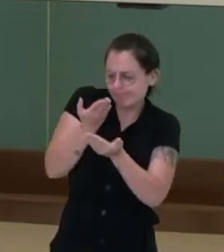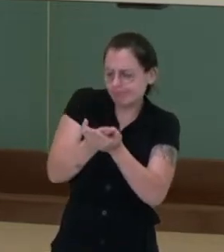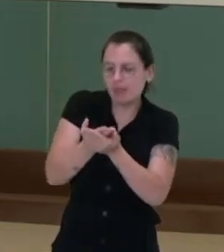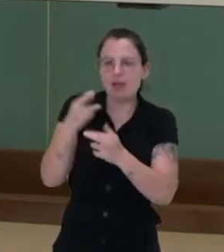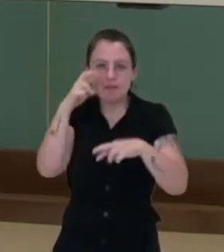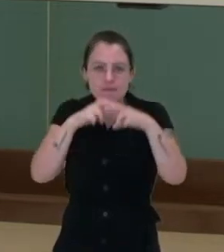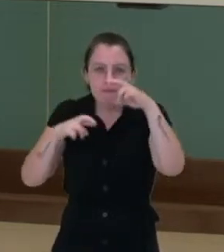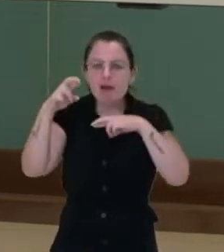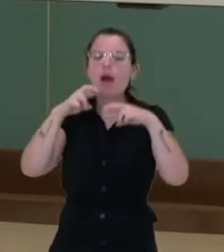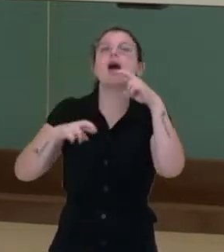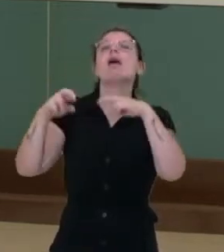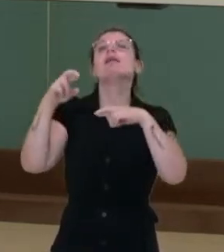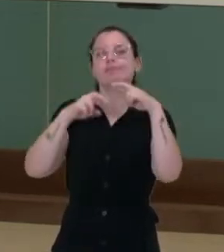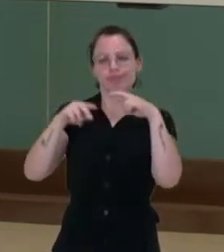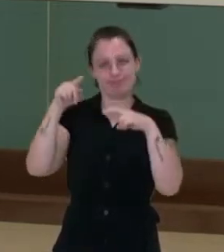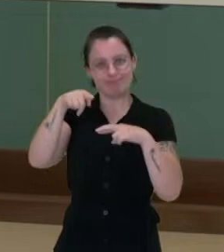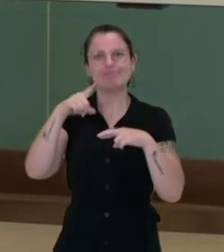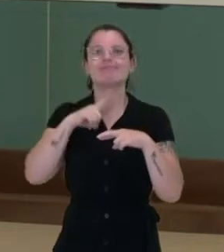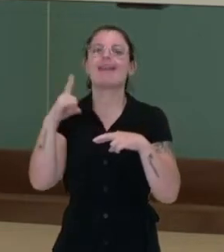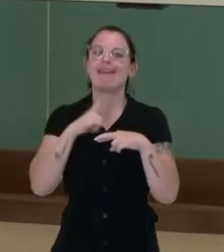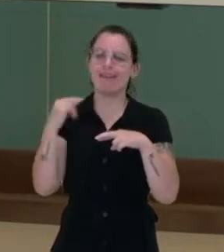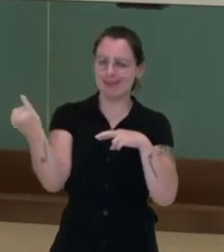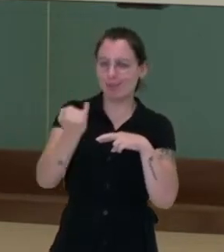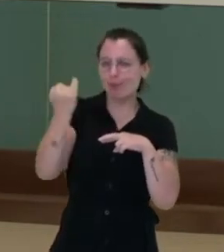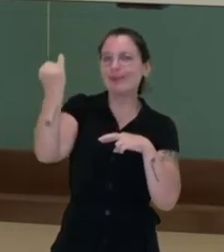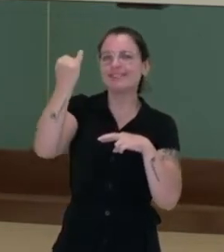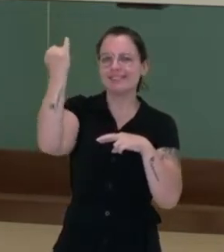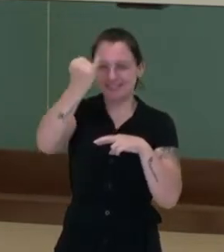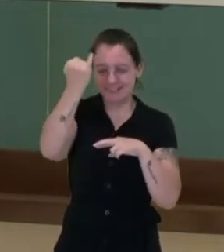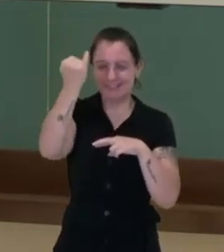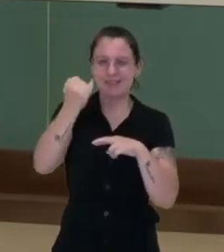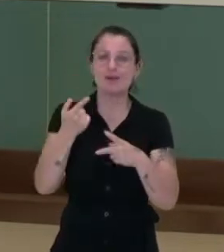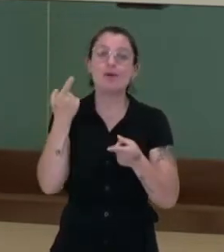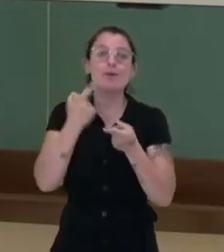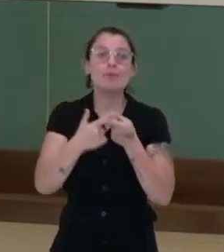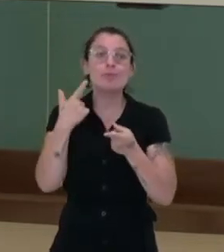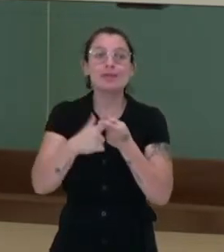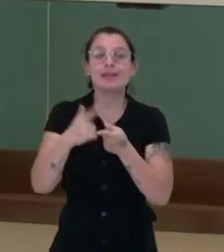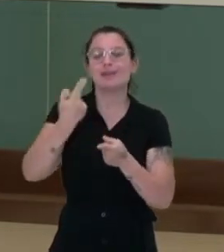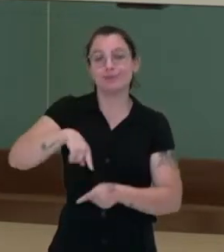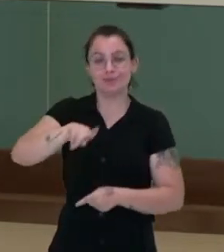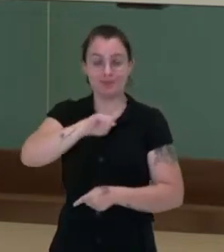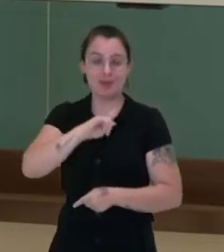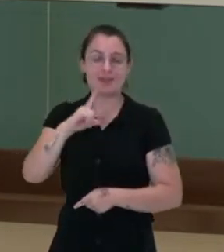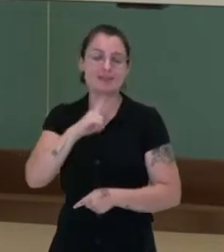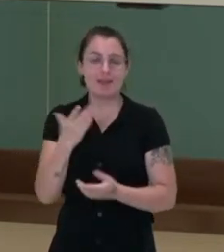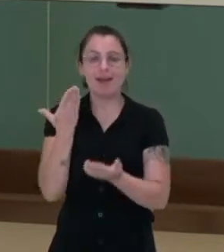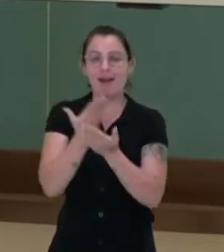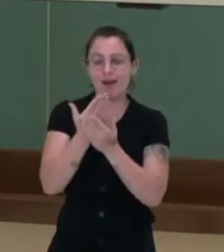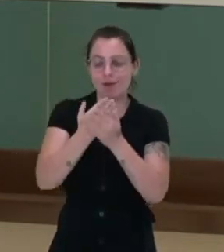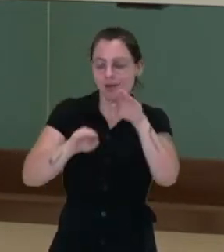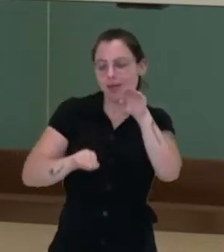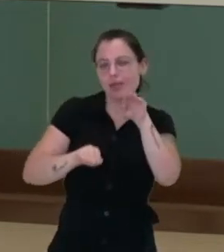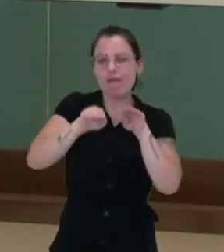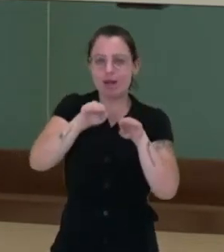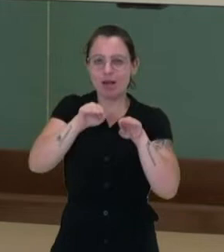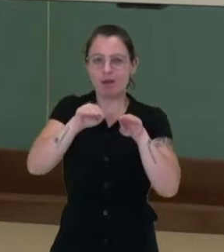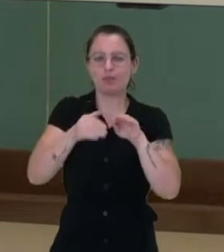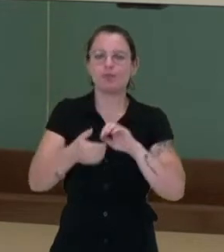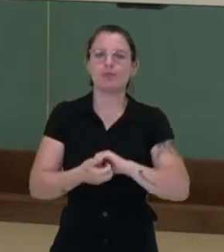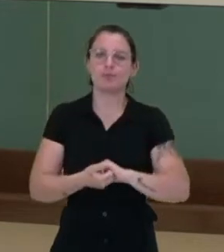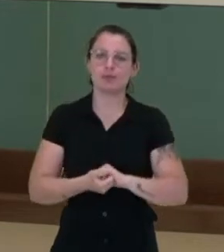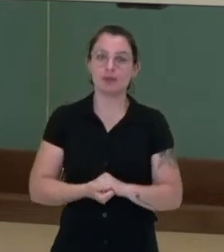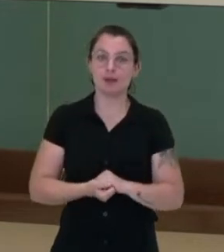é super importante essas anotações, porque nós estamos numa aula de nivelamento. O que isso significa? Que